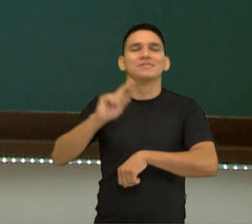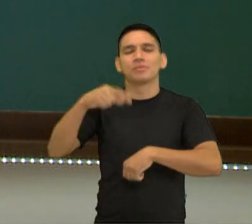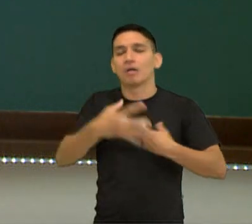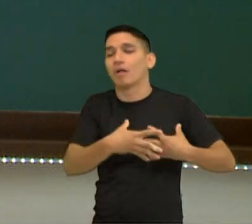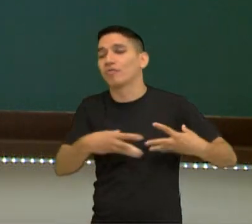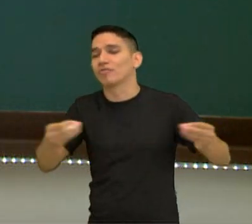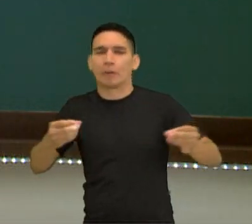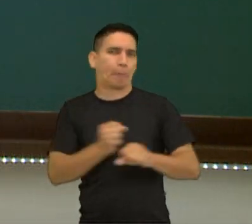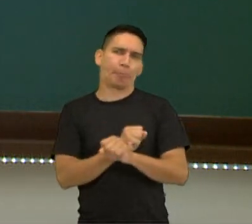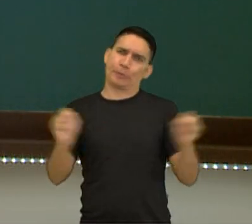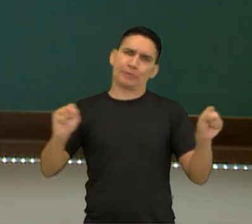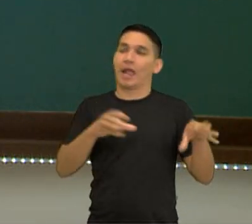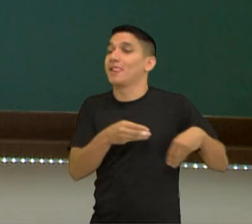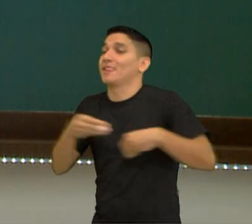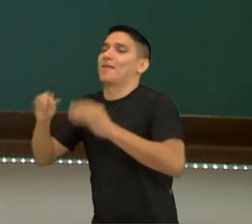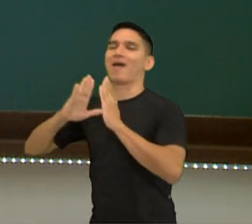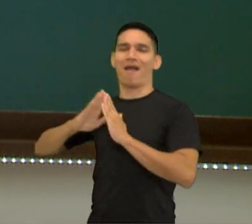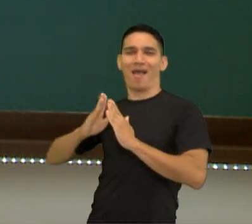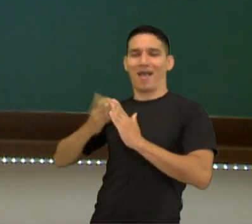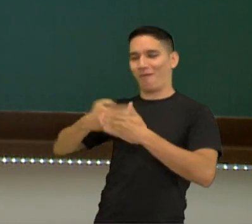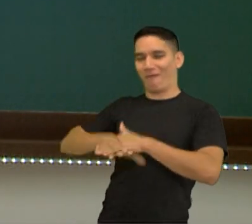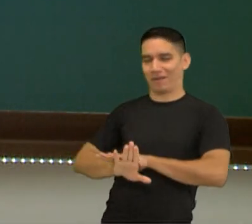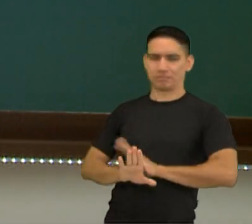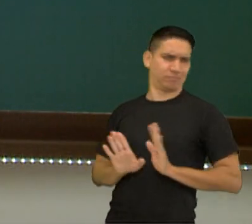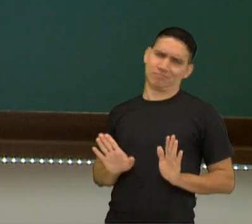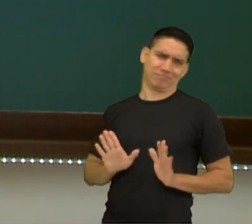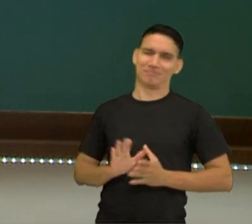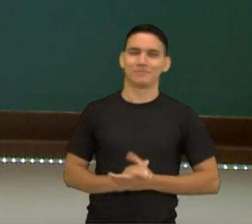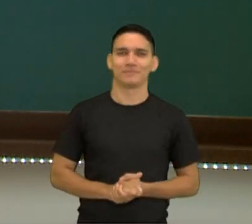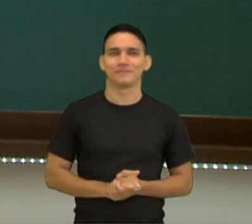você levar para casa e expor lá na sua casa.